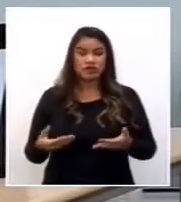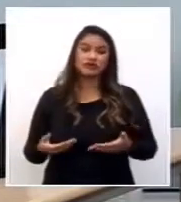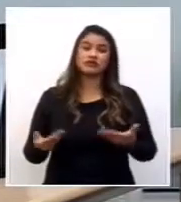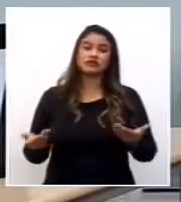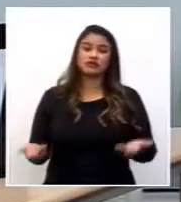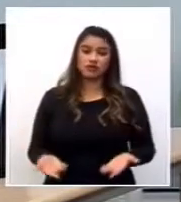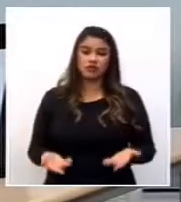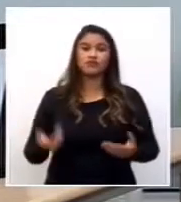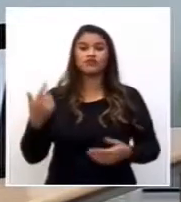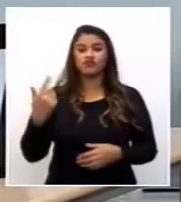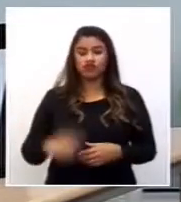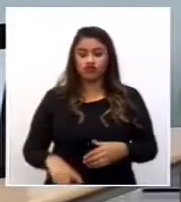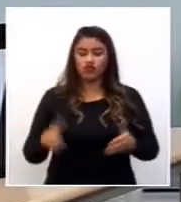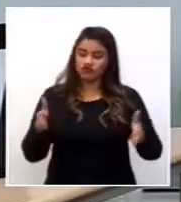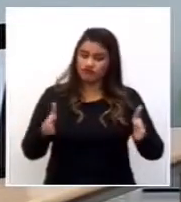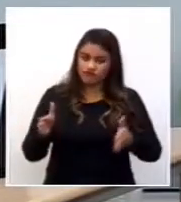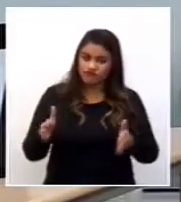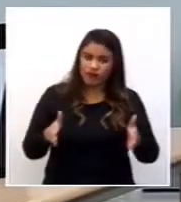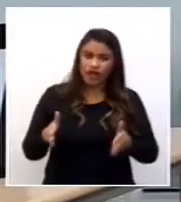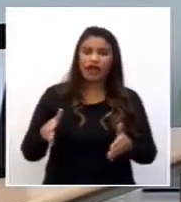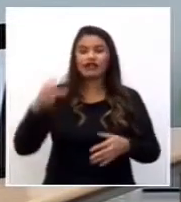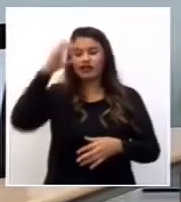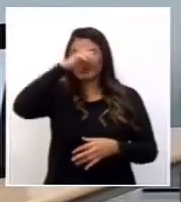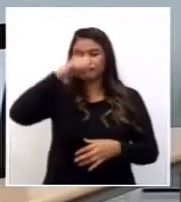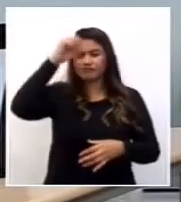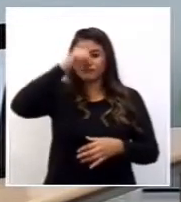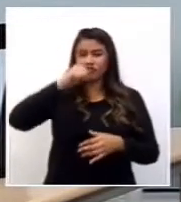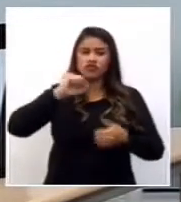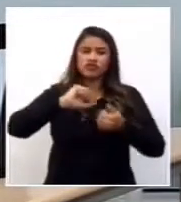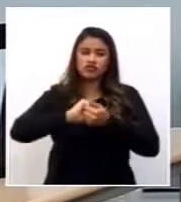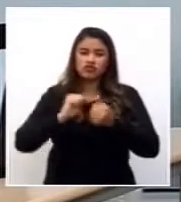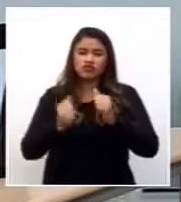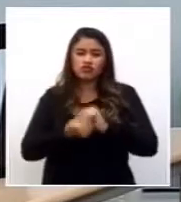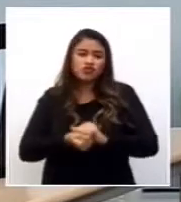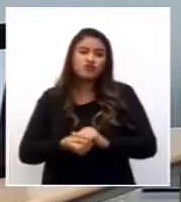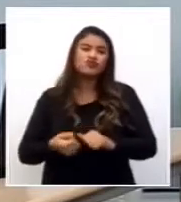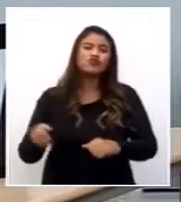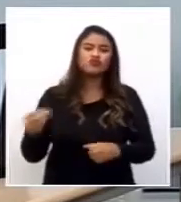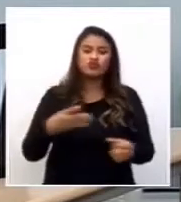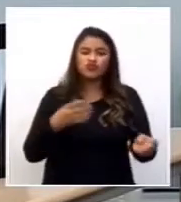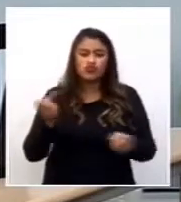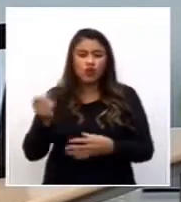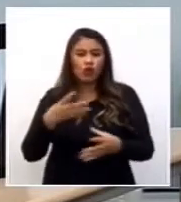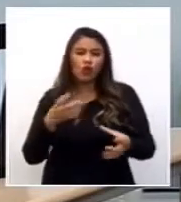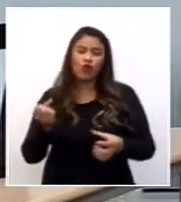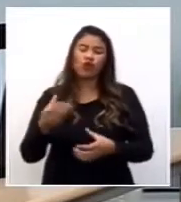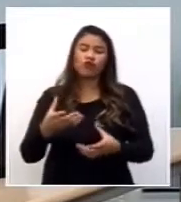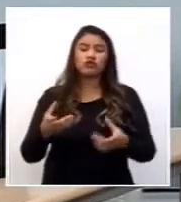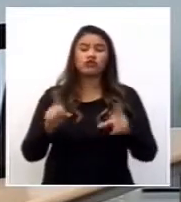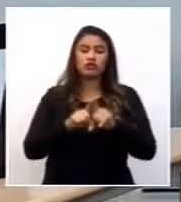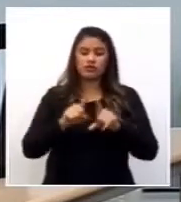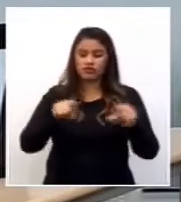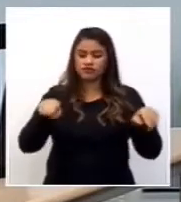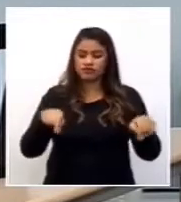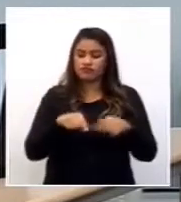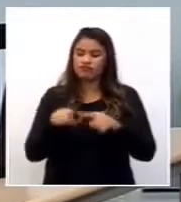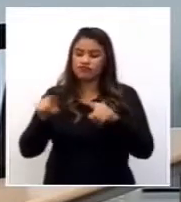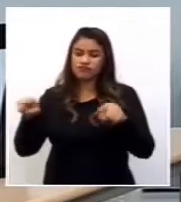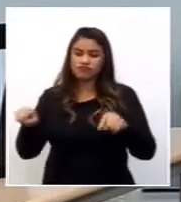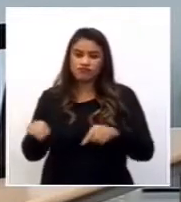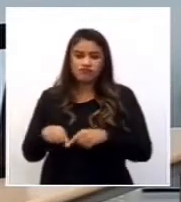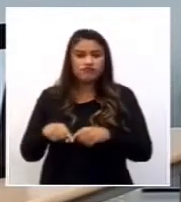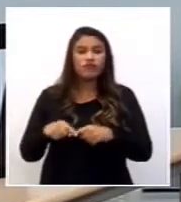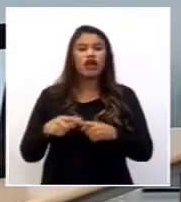que nós estamos vivenciando, aprendendo, renovando e assim interagindo de várias formas em vários ambientes de aprendizagem. Tá? Então, você viu